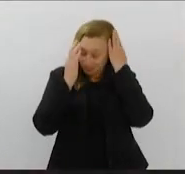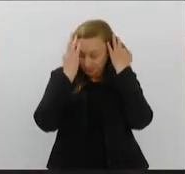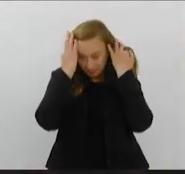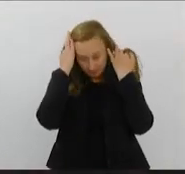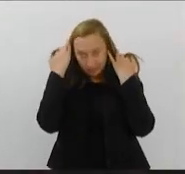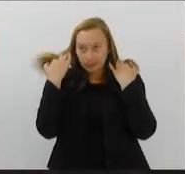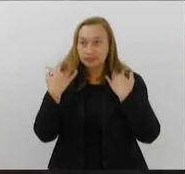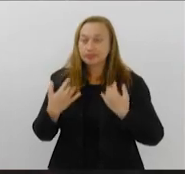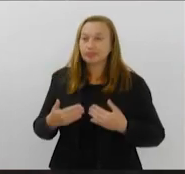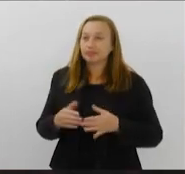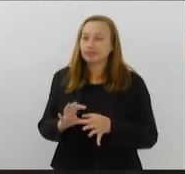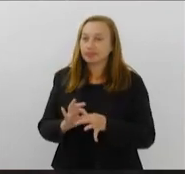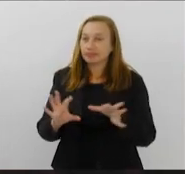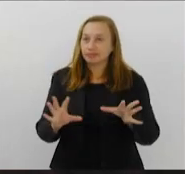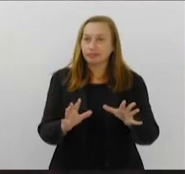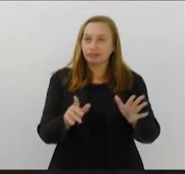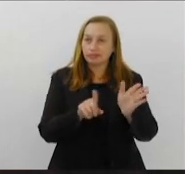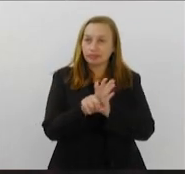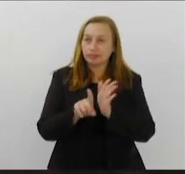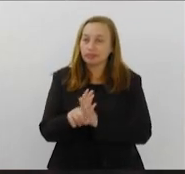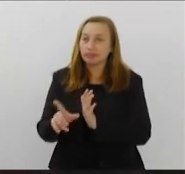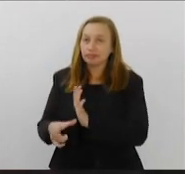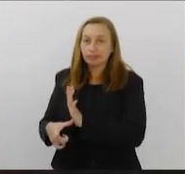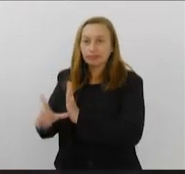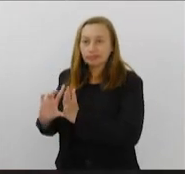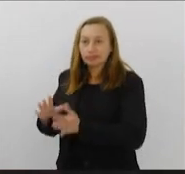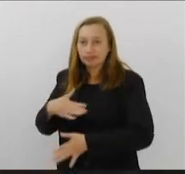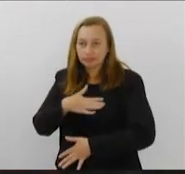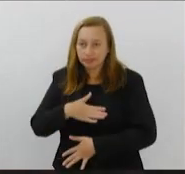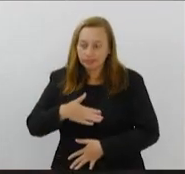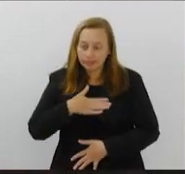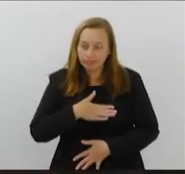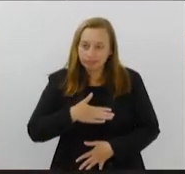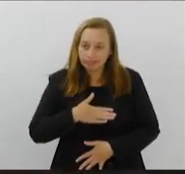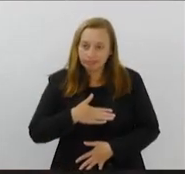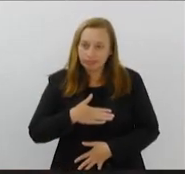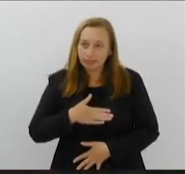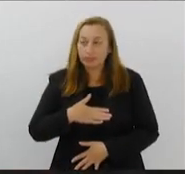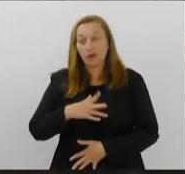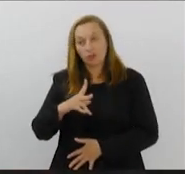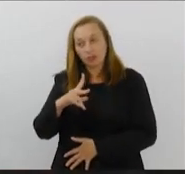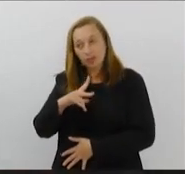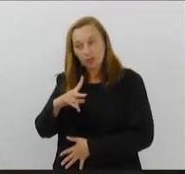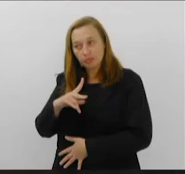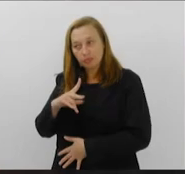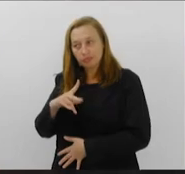eu vou abrir para perguntas, mas antes eu gostaria de eu próprio fazer pergunta.